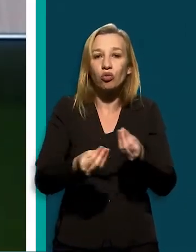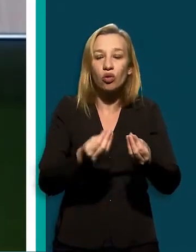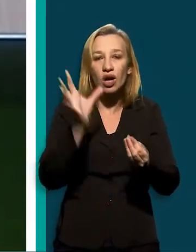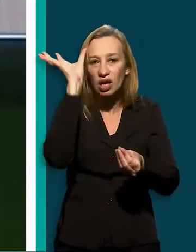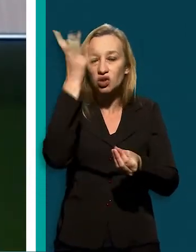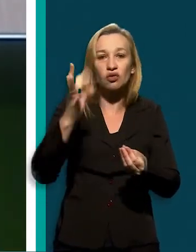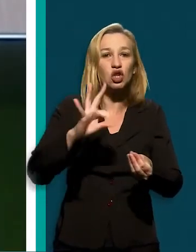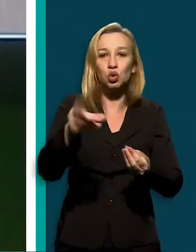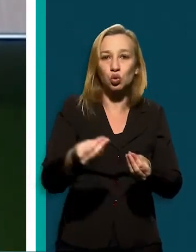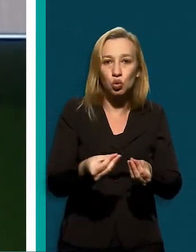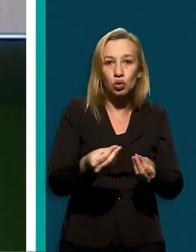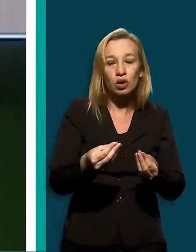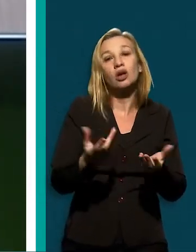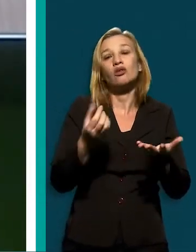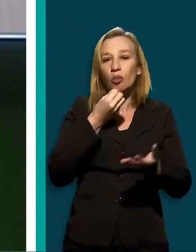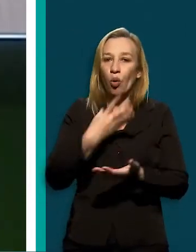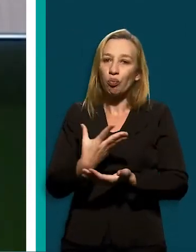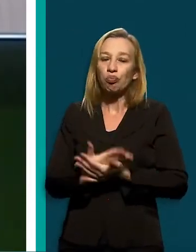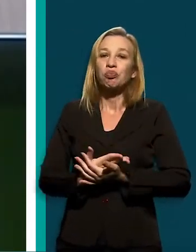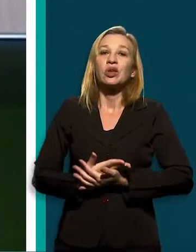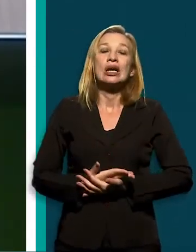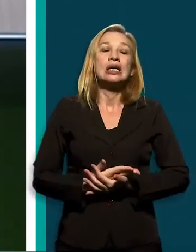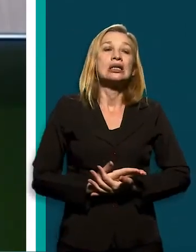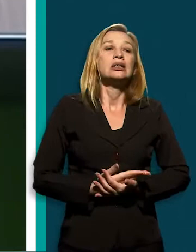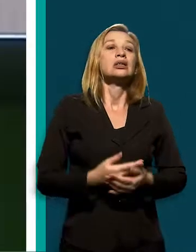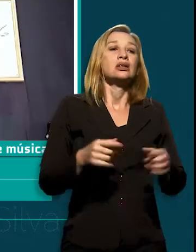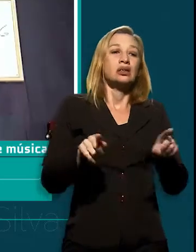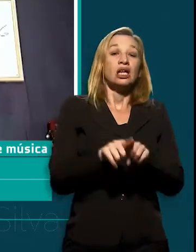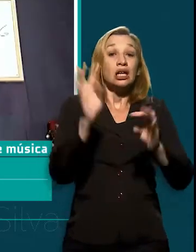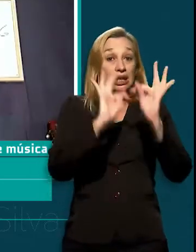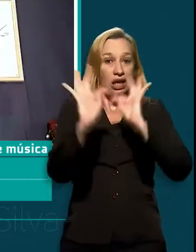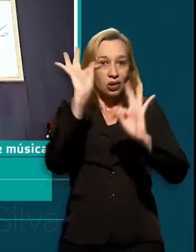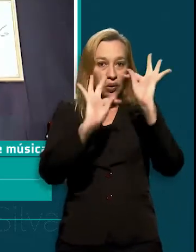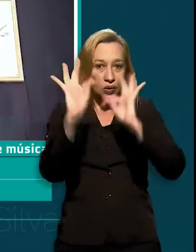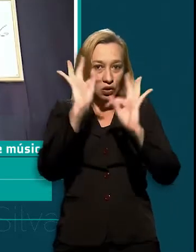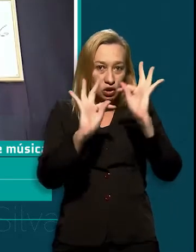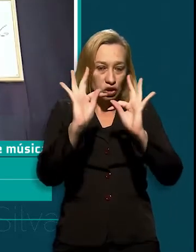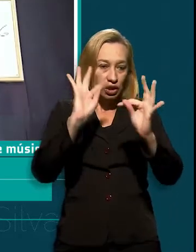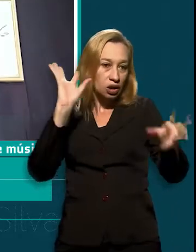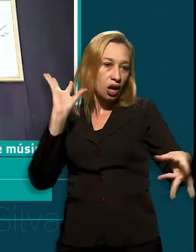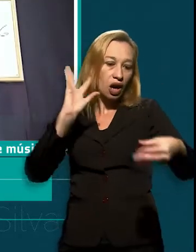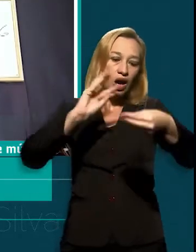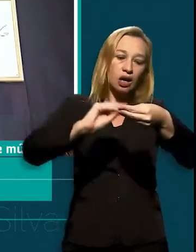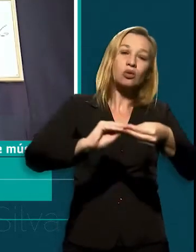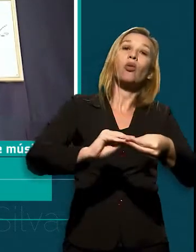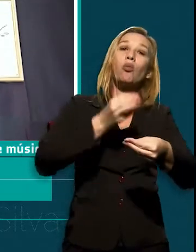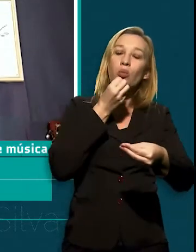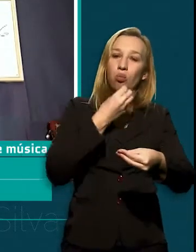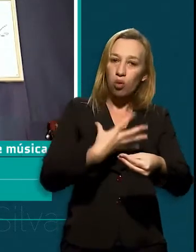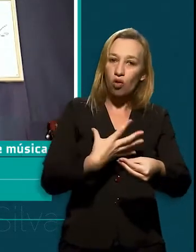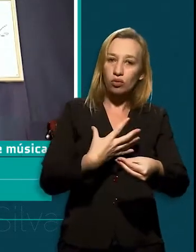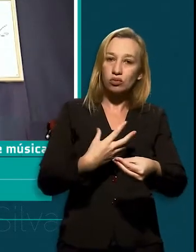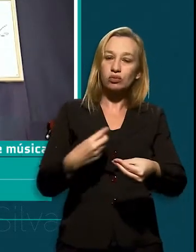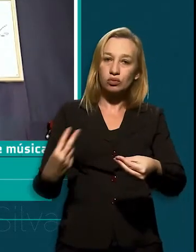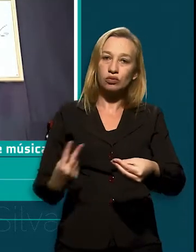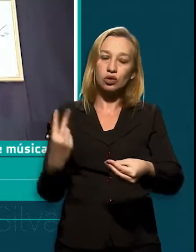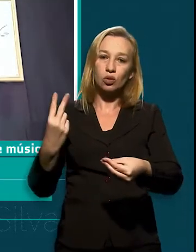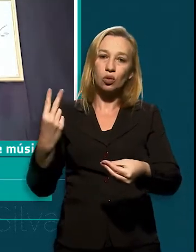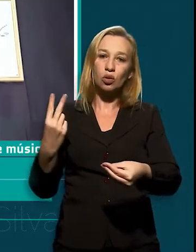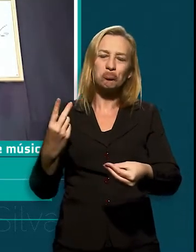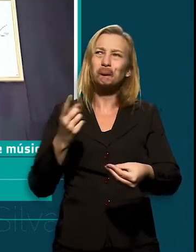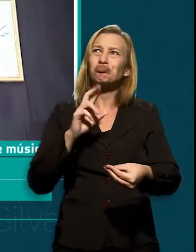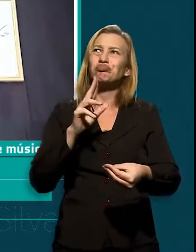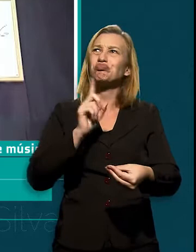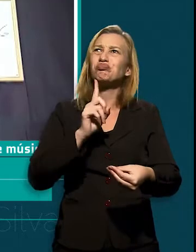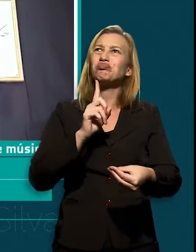tido condições de manter tudo isso. Isso foi um fator muito bom. E com a tecnologia, agregou muito valor, que eu não tive